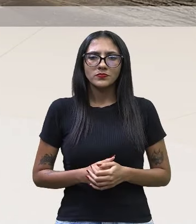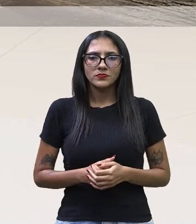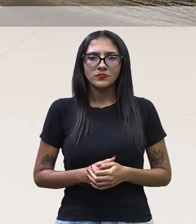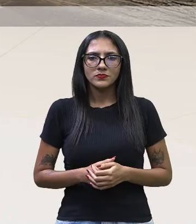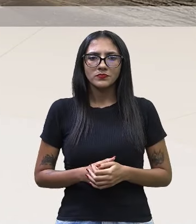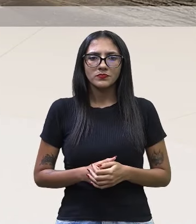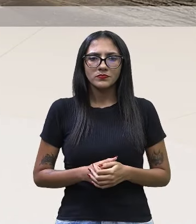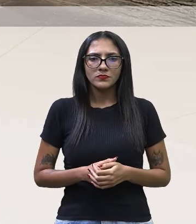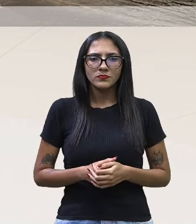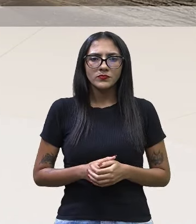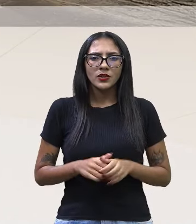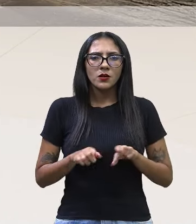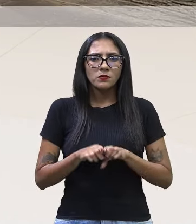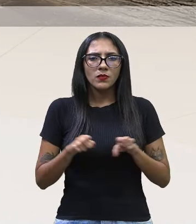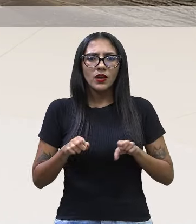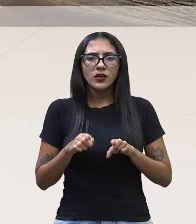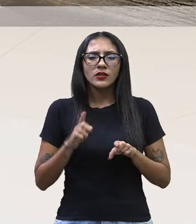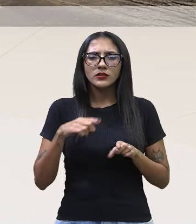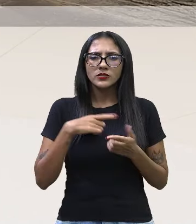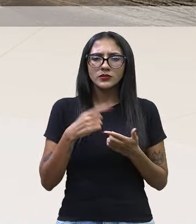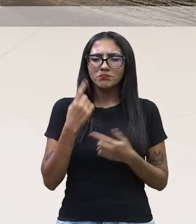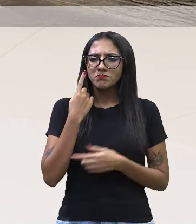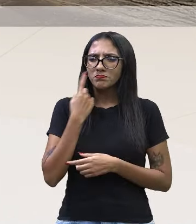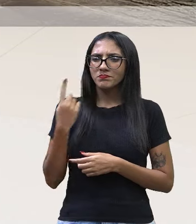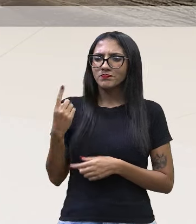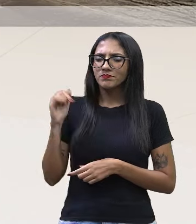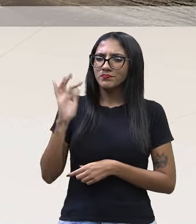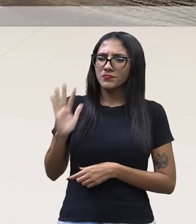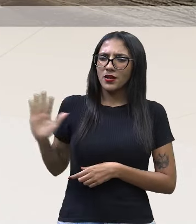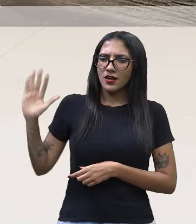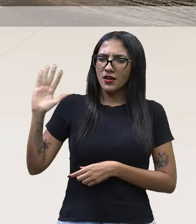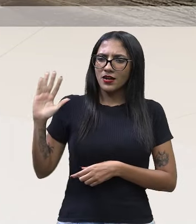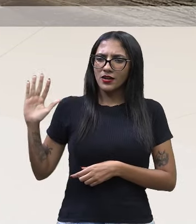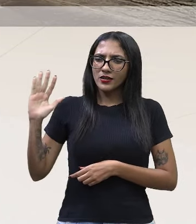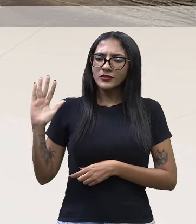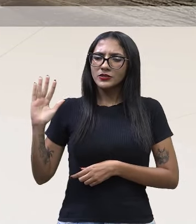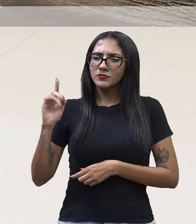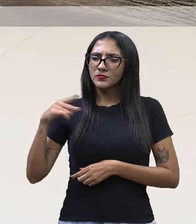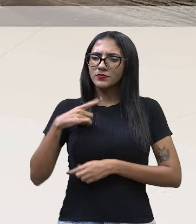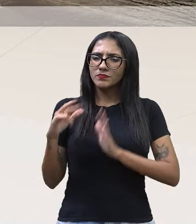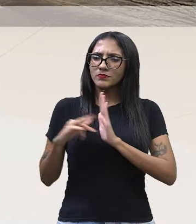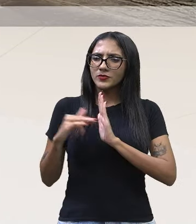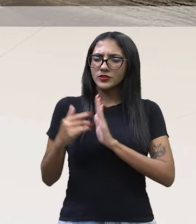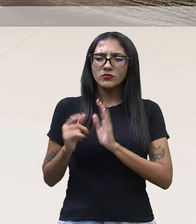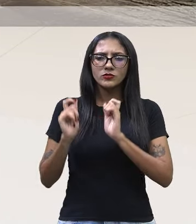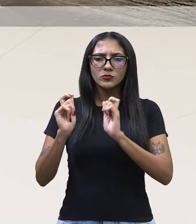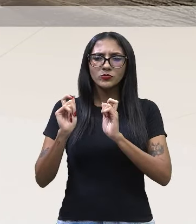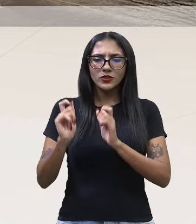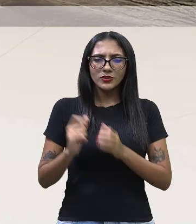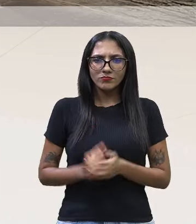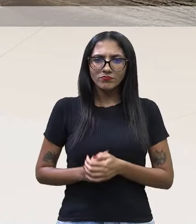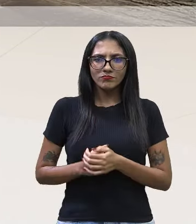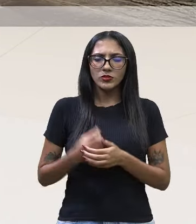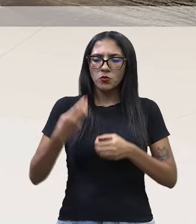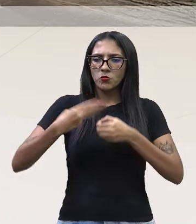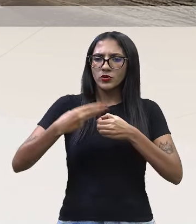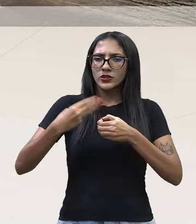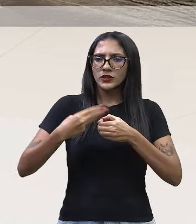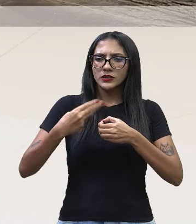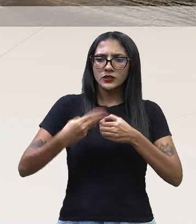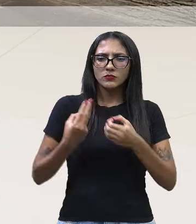tem é relacionado a alguma fruta ah é verdade terra da Cachoeira terra do cupu aul professora Hum